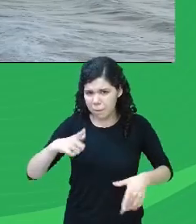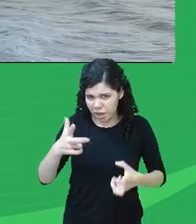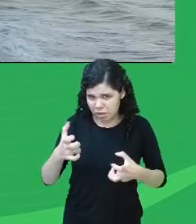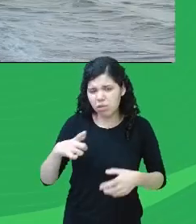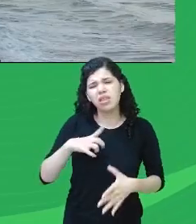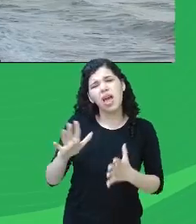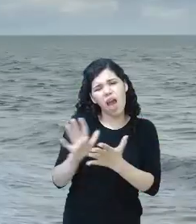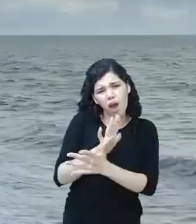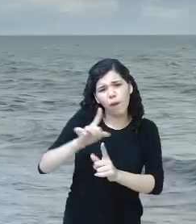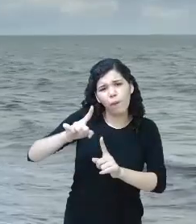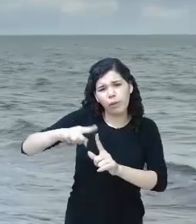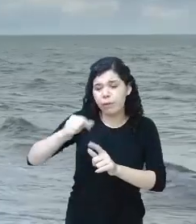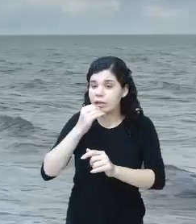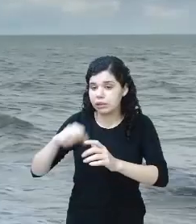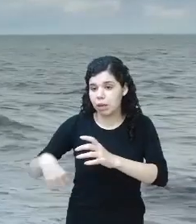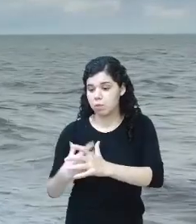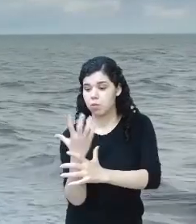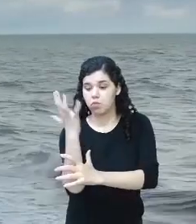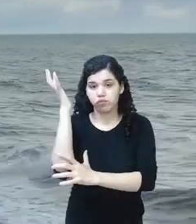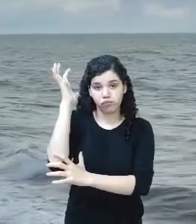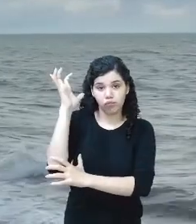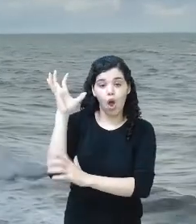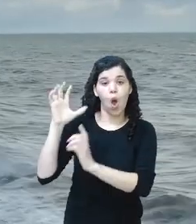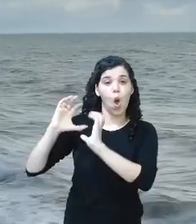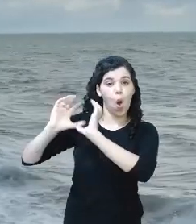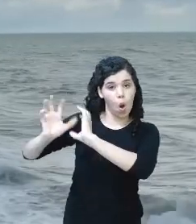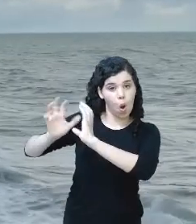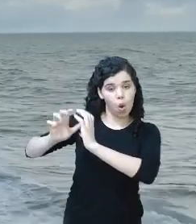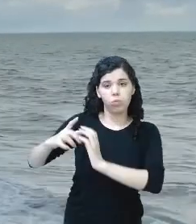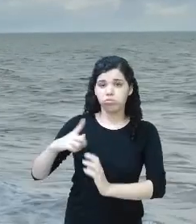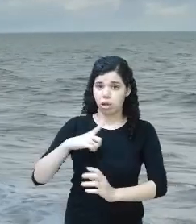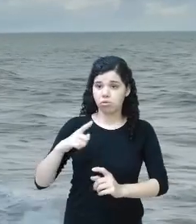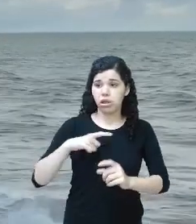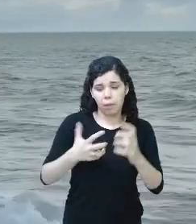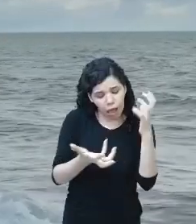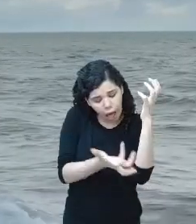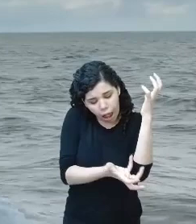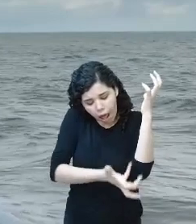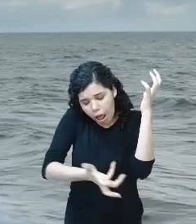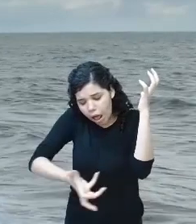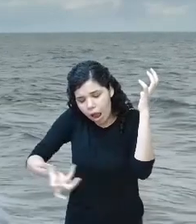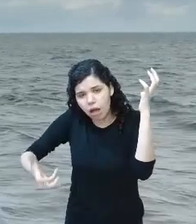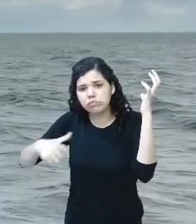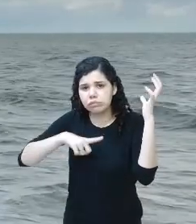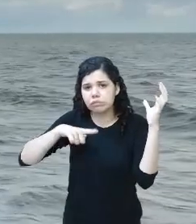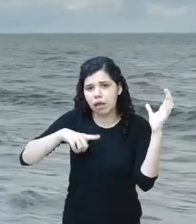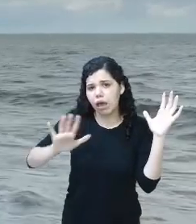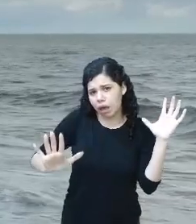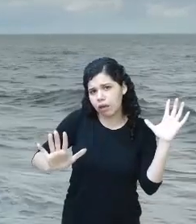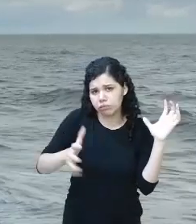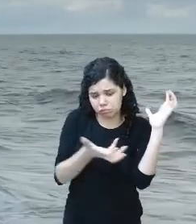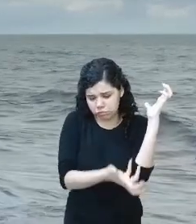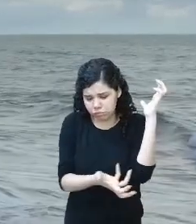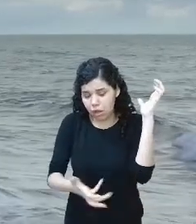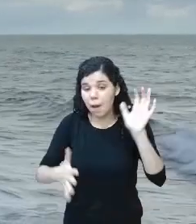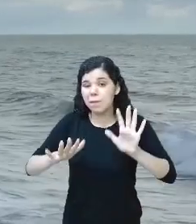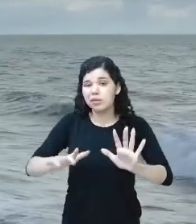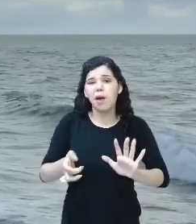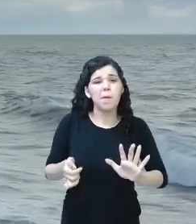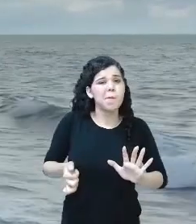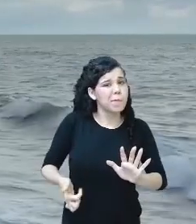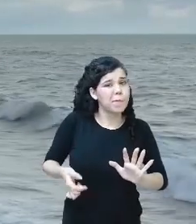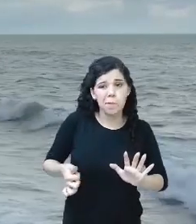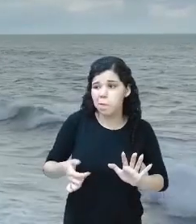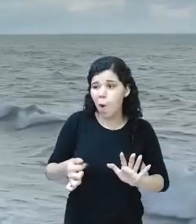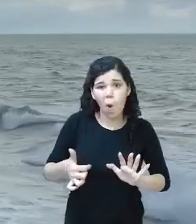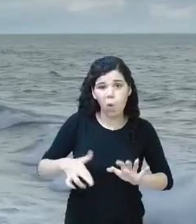de vegetação. O coqueiro, ele está aí. A gente tem algumas vegetações ali embaixo do banco, mas